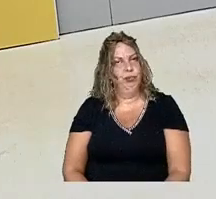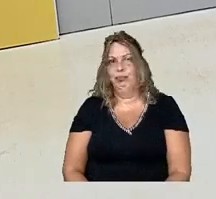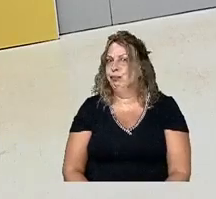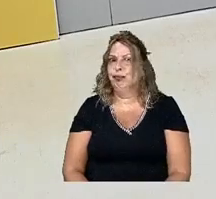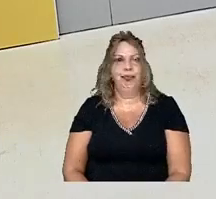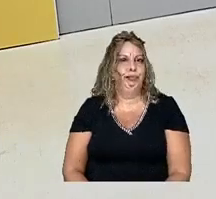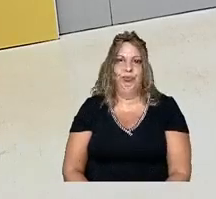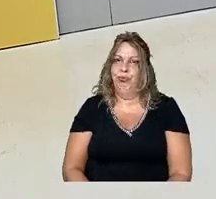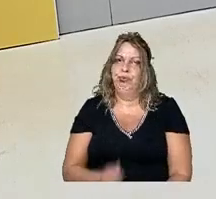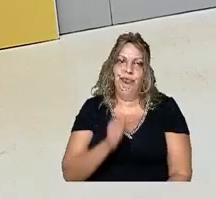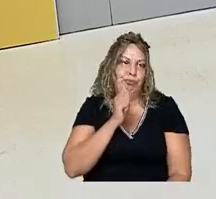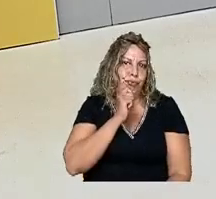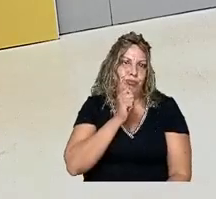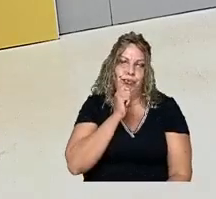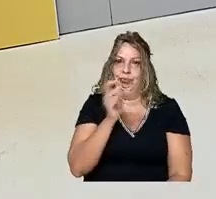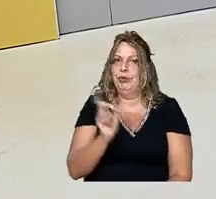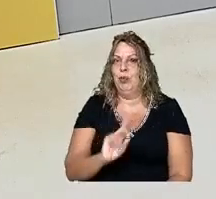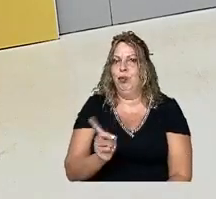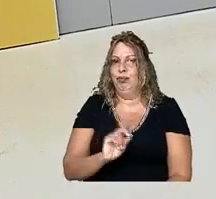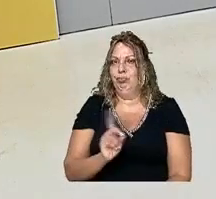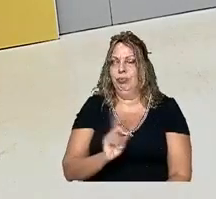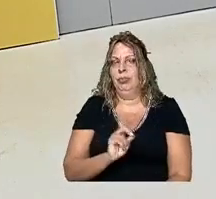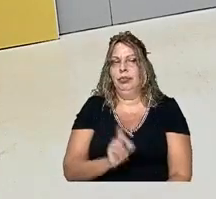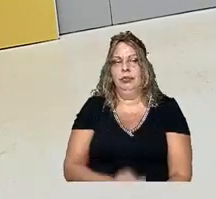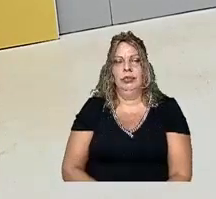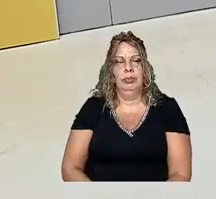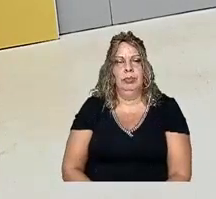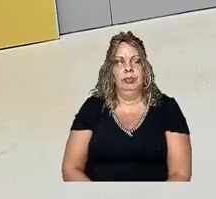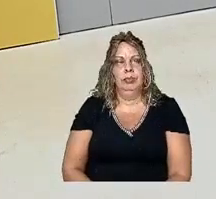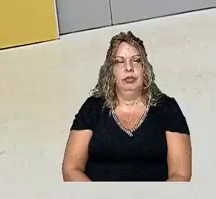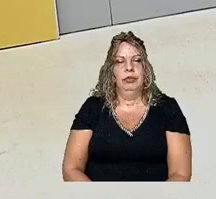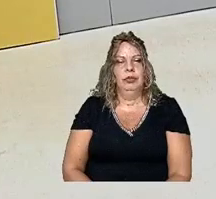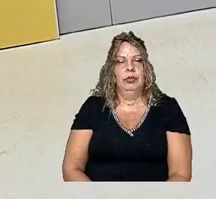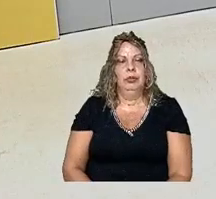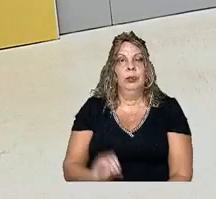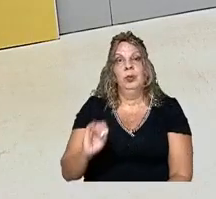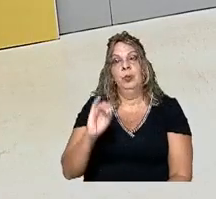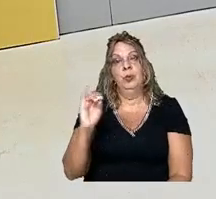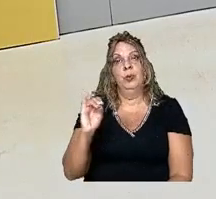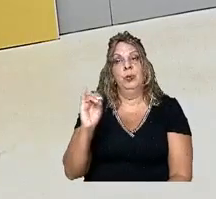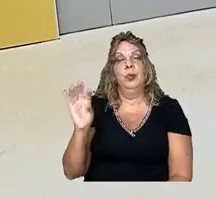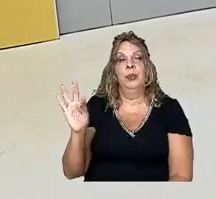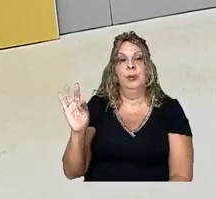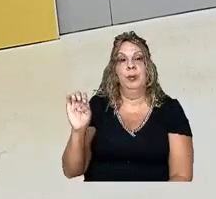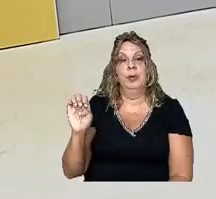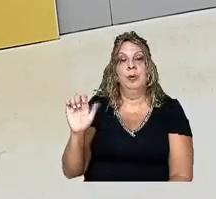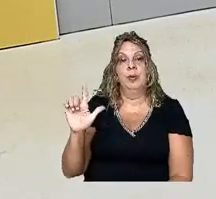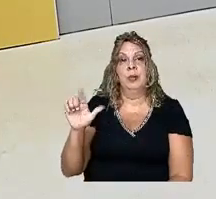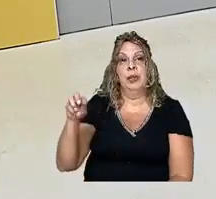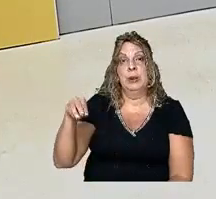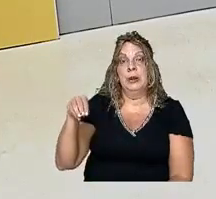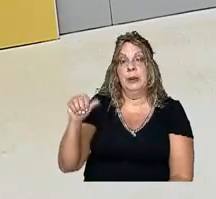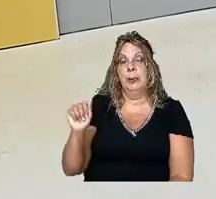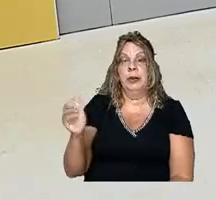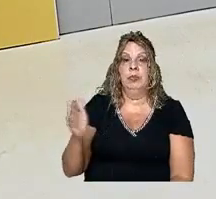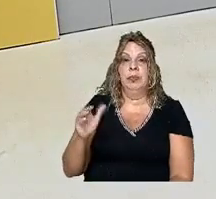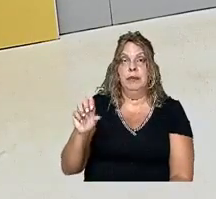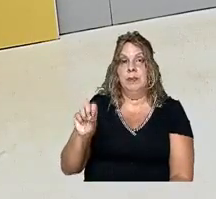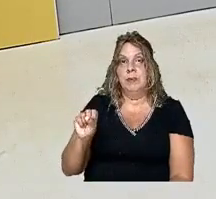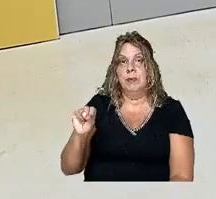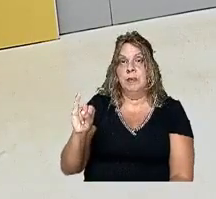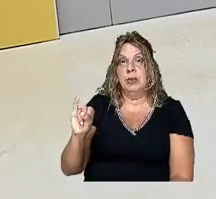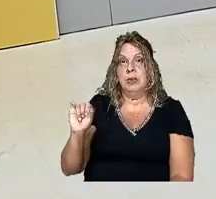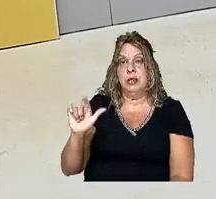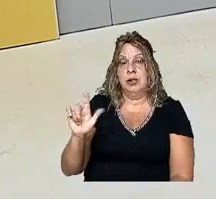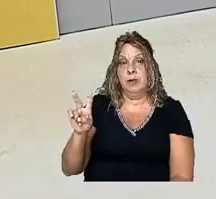Não decidiu! Olha aí, alô pra Thelma Correia, Ilha das Flores e Silvani,